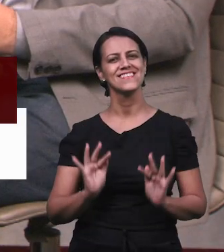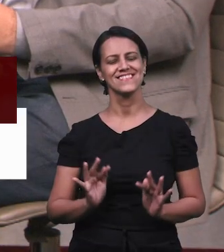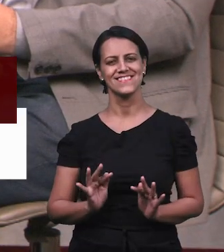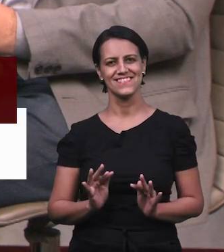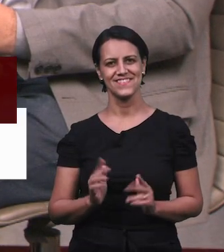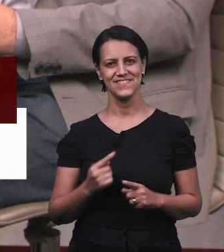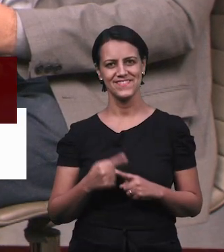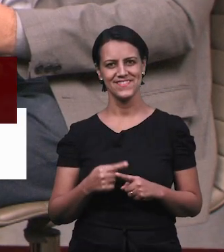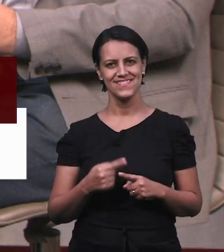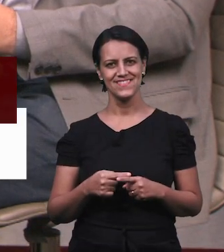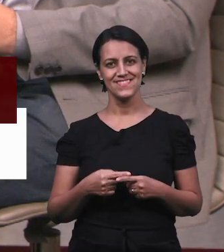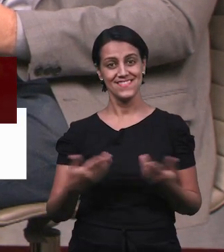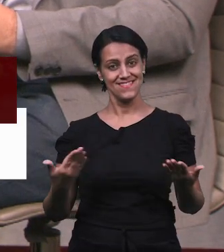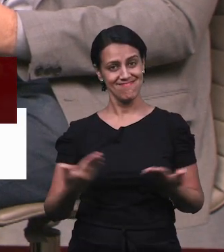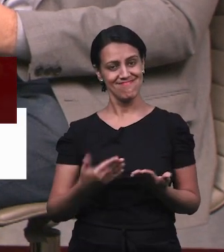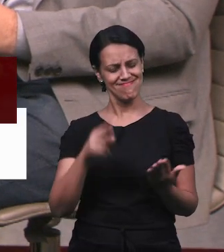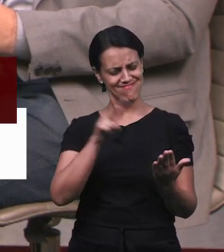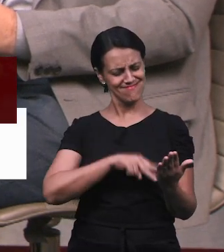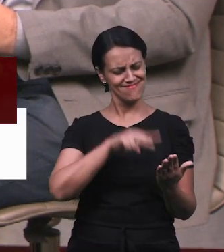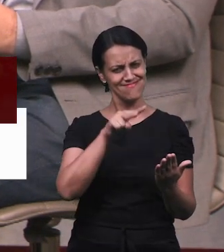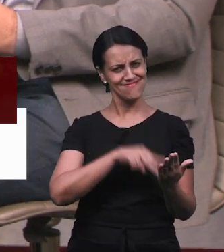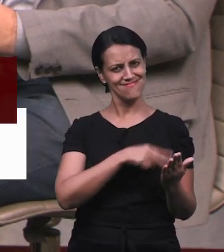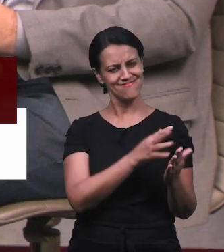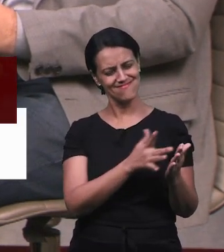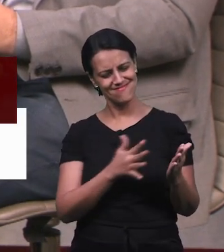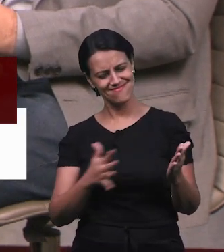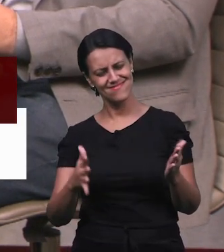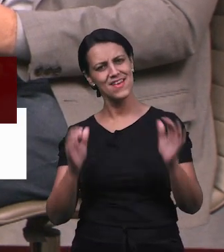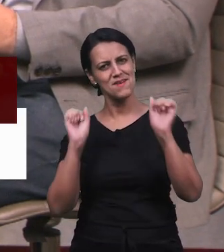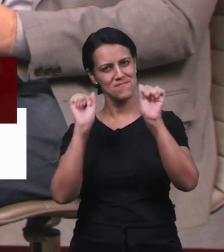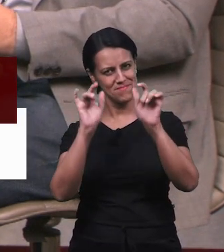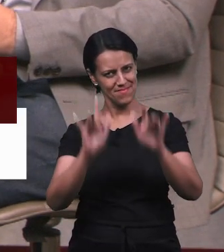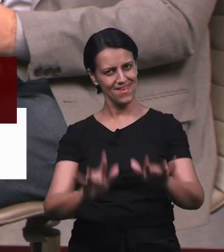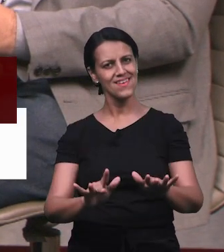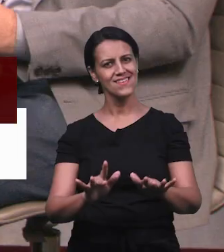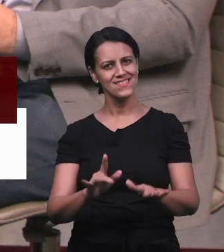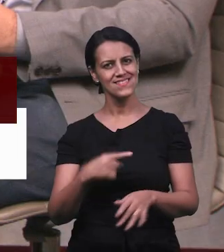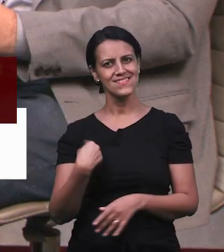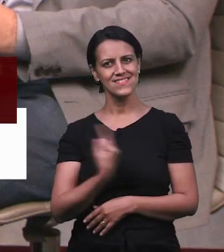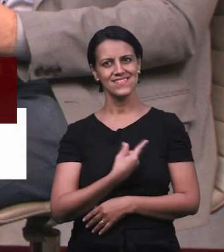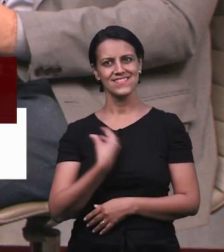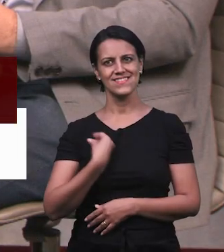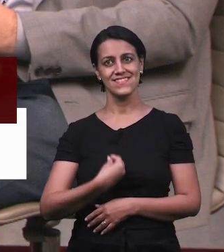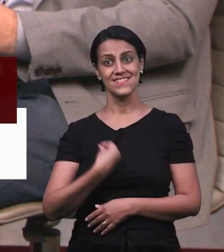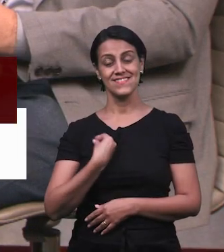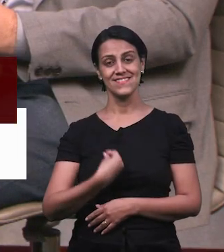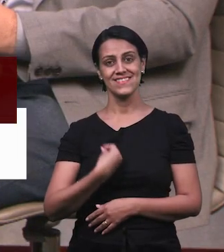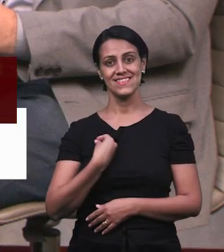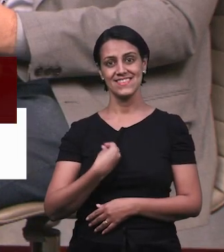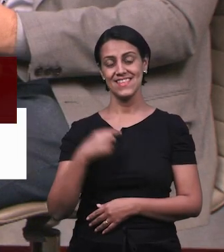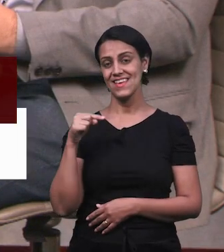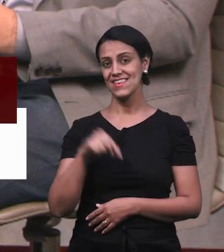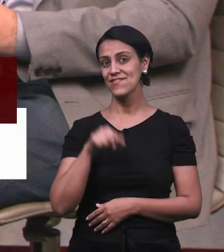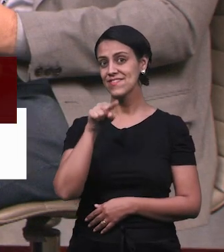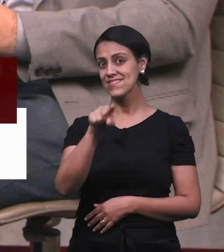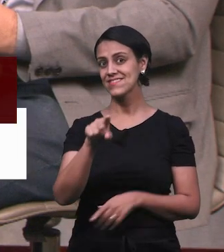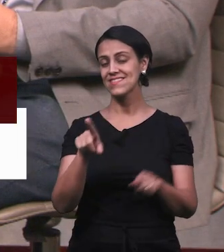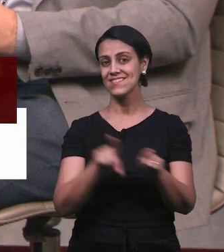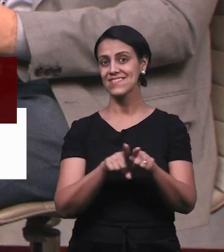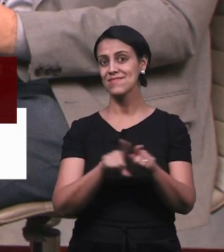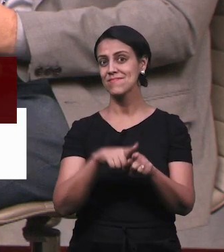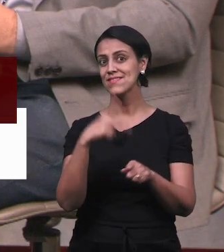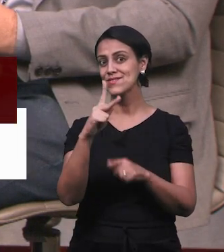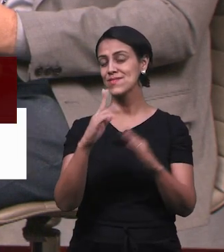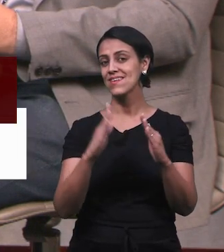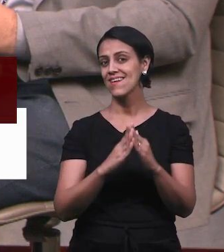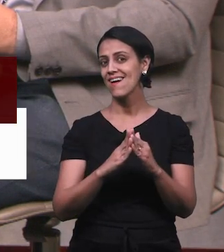estamos nessa jornada de leitura da Bíblia, uma bênção para a nossa vida. Nós aqui, você aí na sua casa,